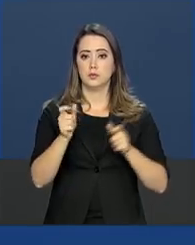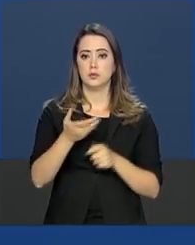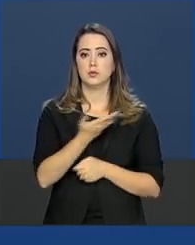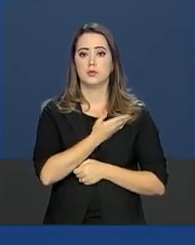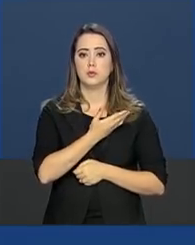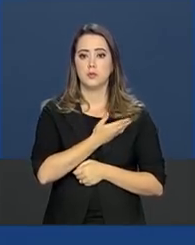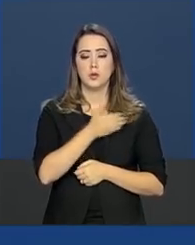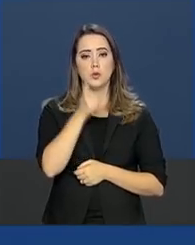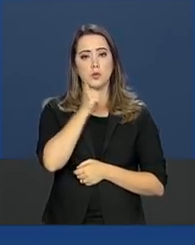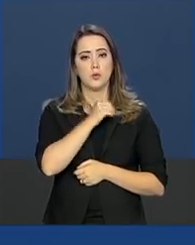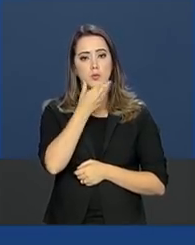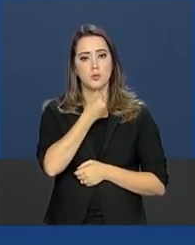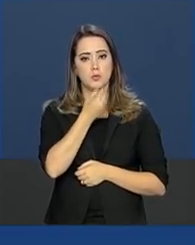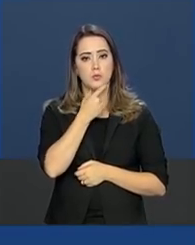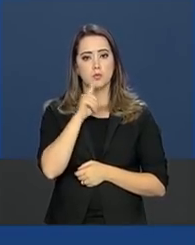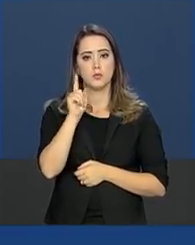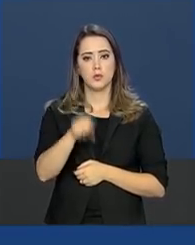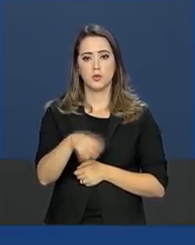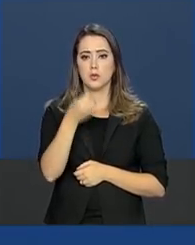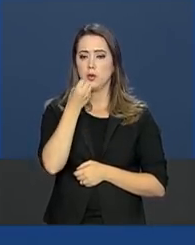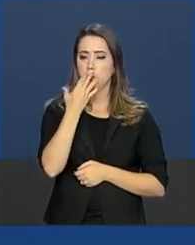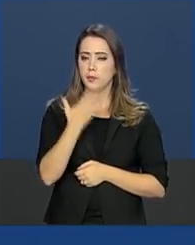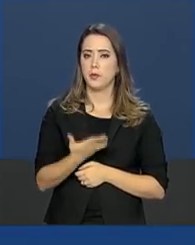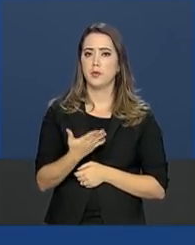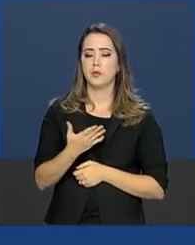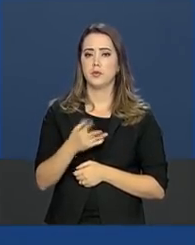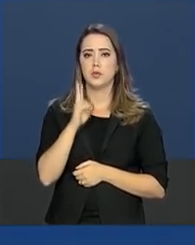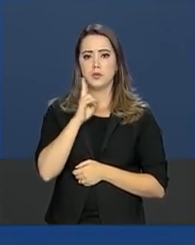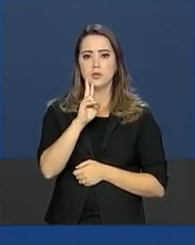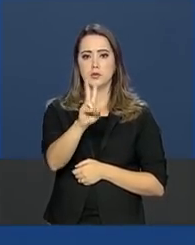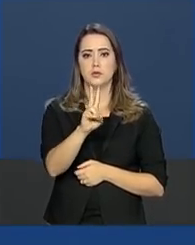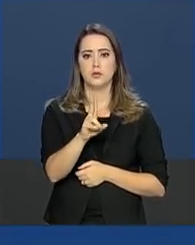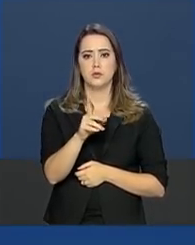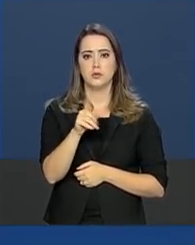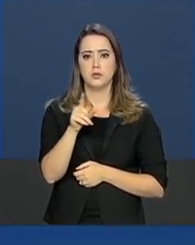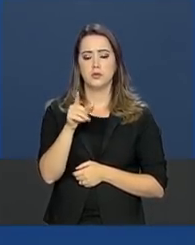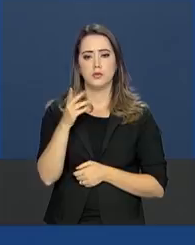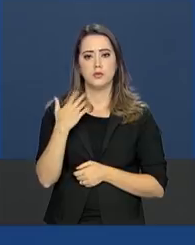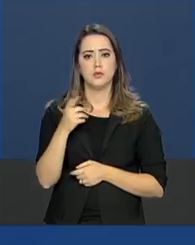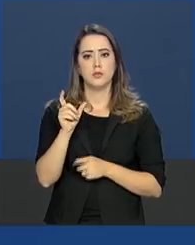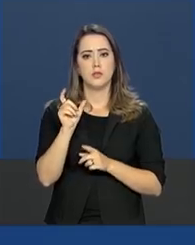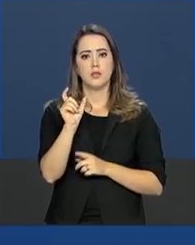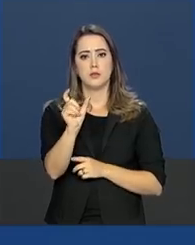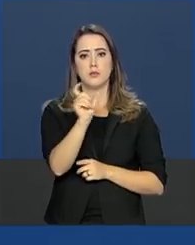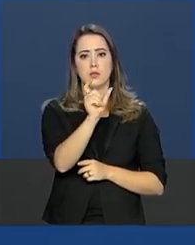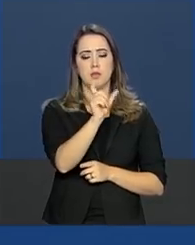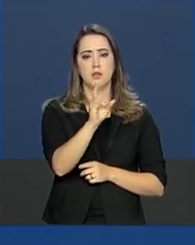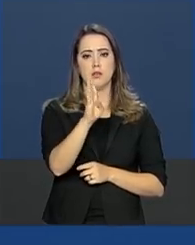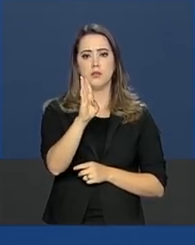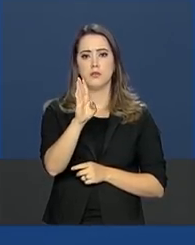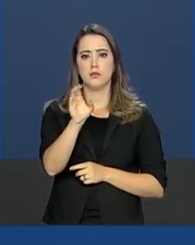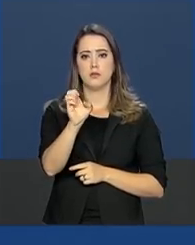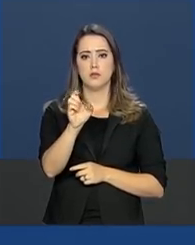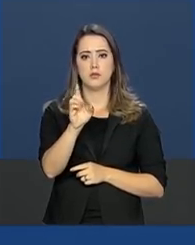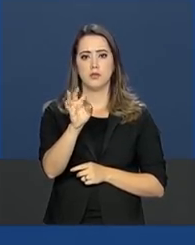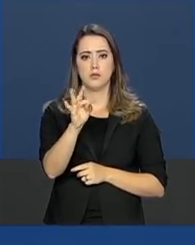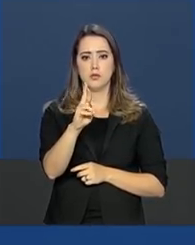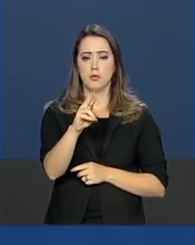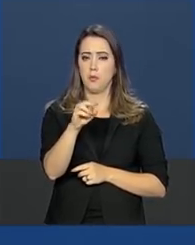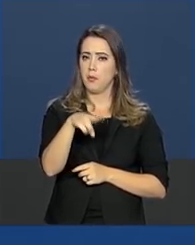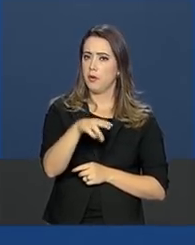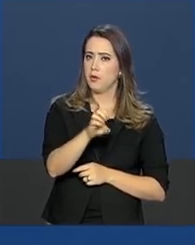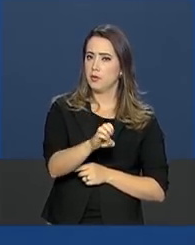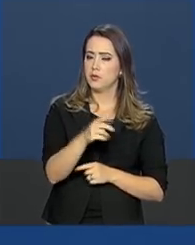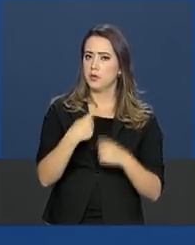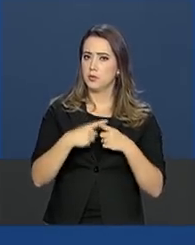amigas que foi extremamente agradável ouvir as palavras do Beltrame, porque ele